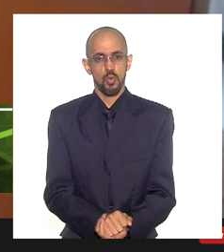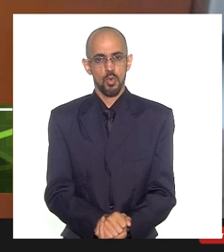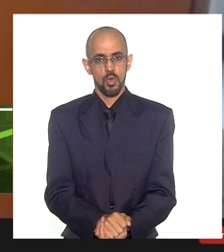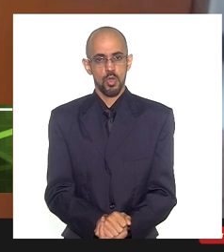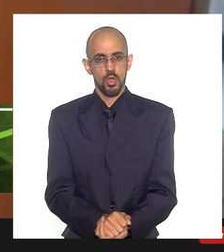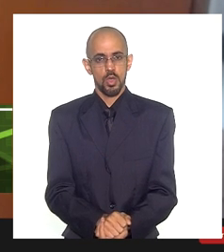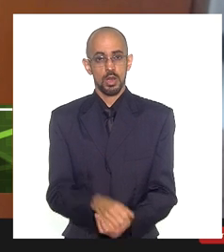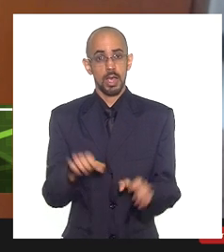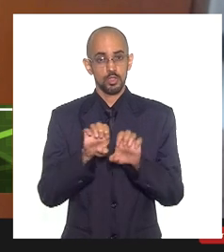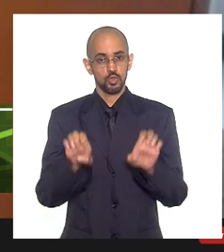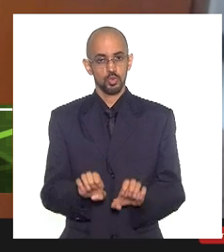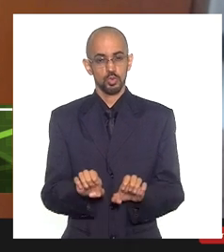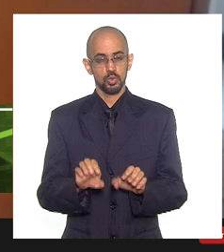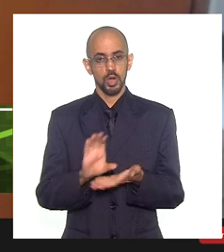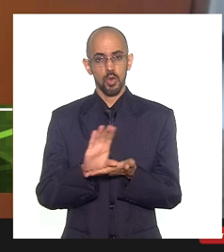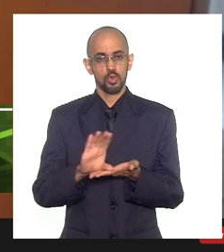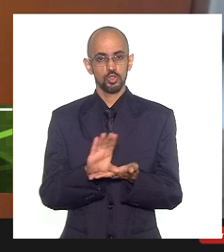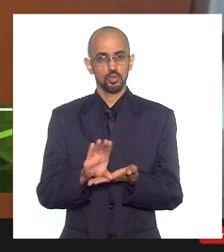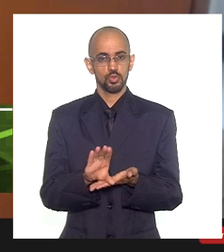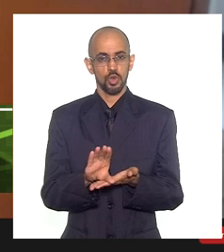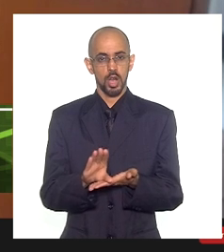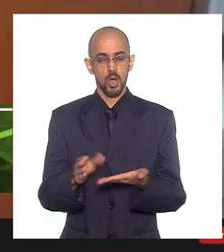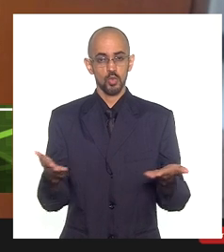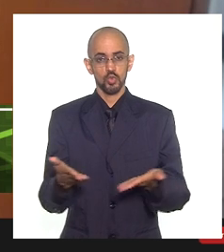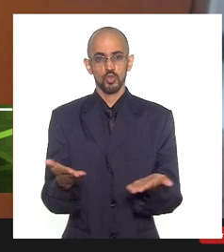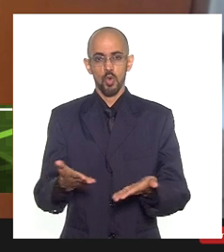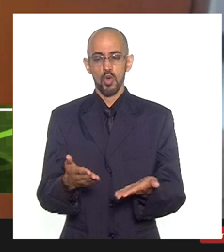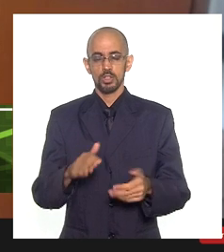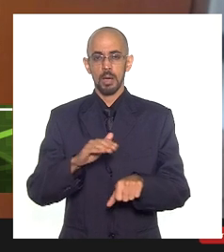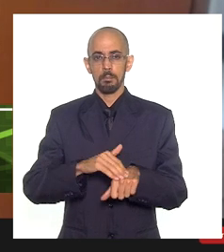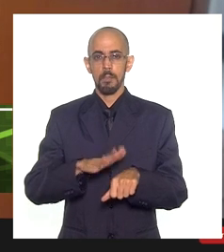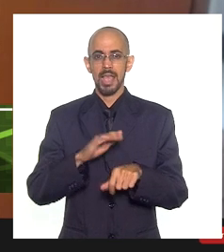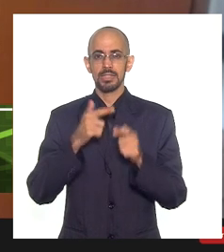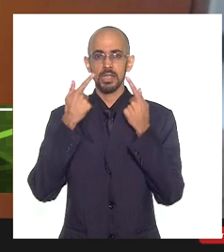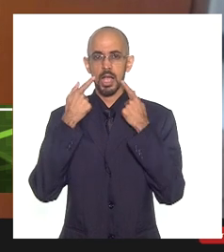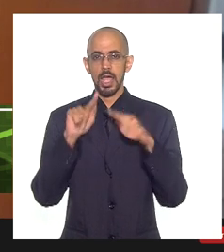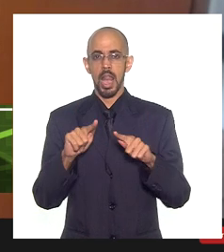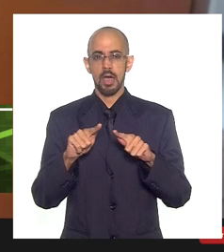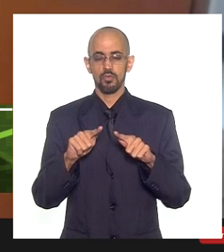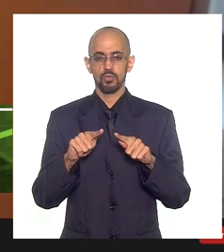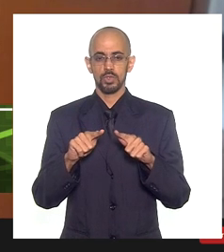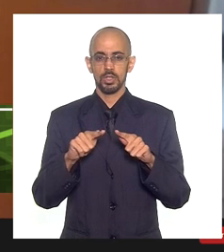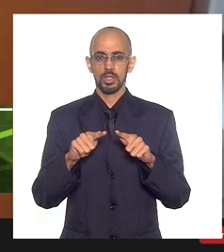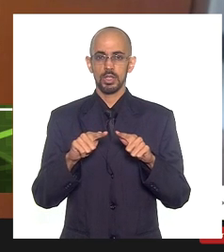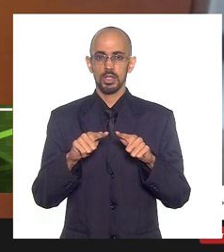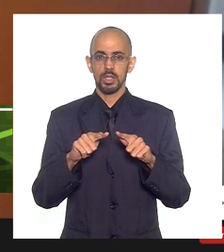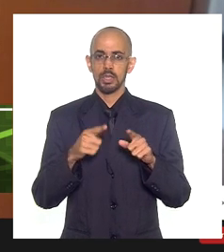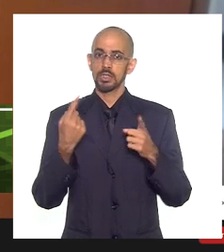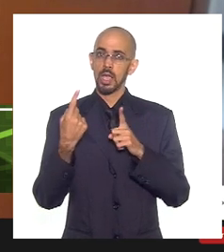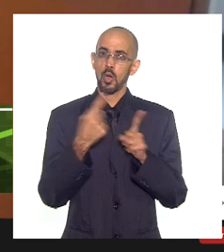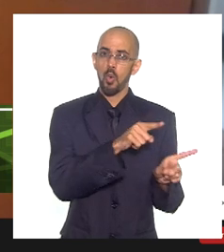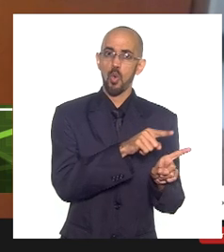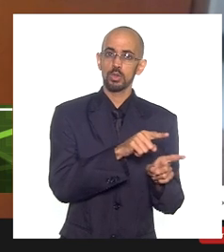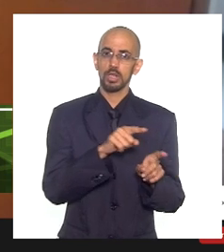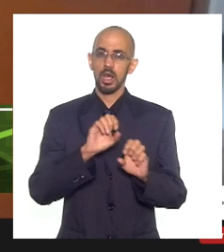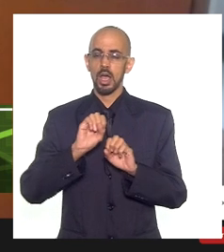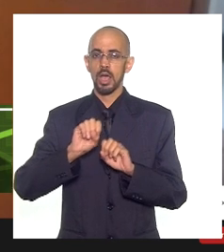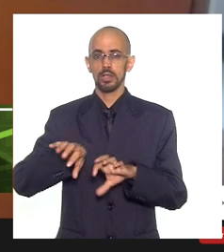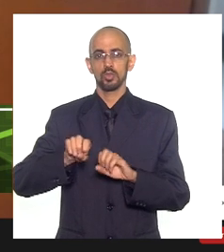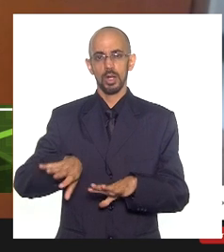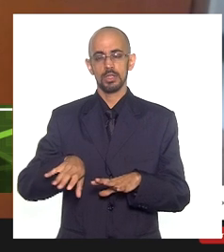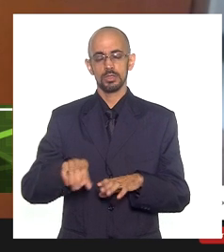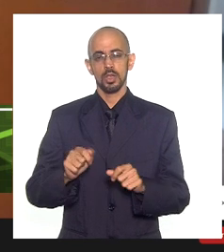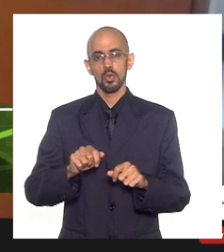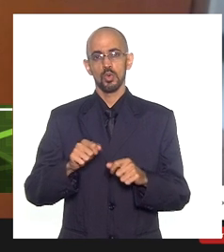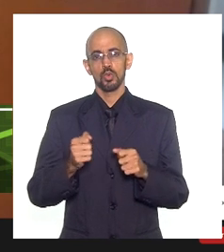estrutura constitucional vigente é muito mais grave a violação do índice da educação do que a violação